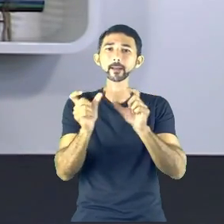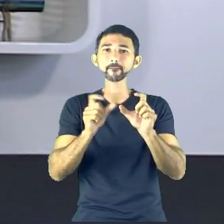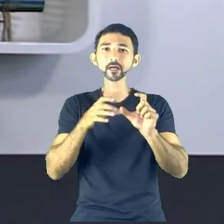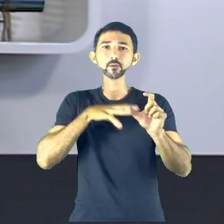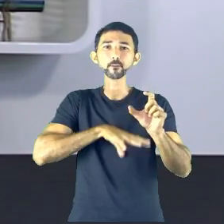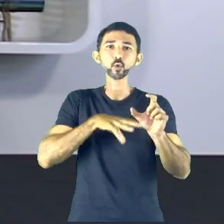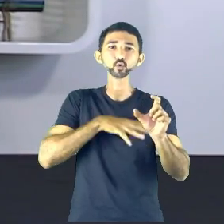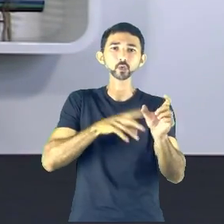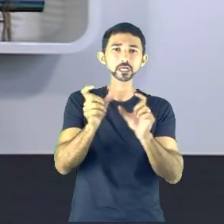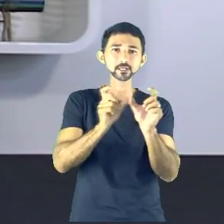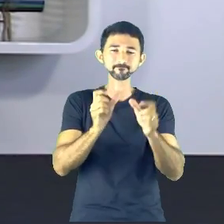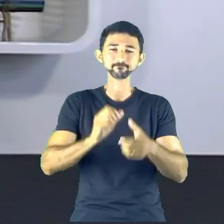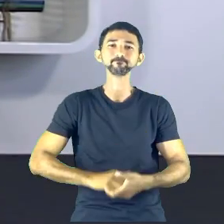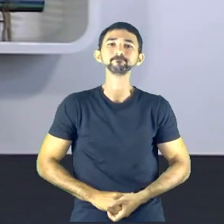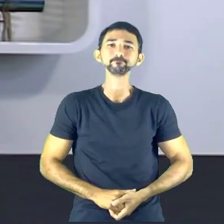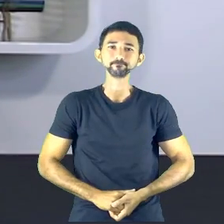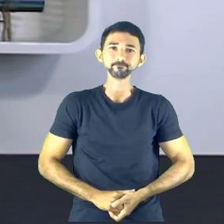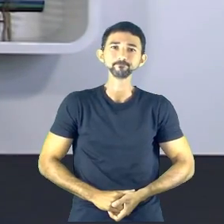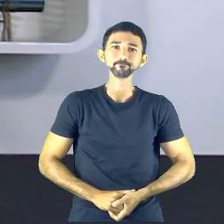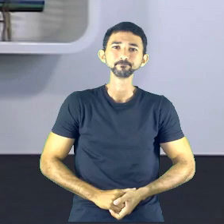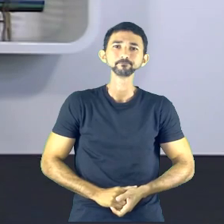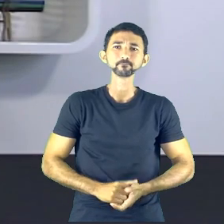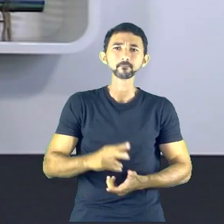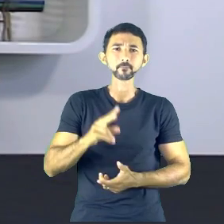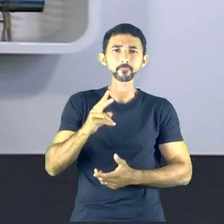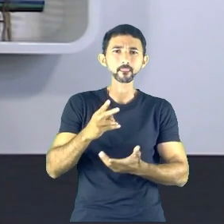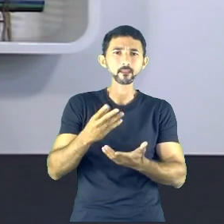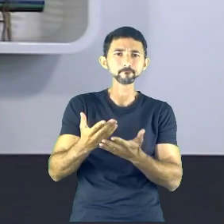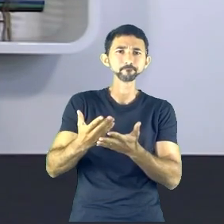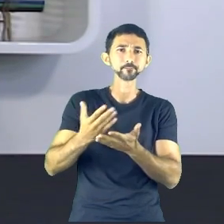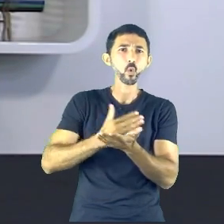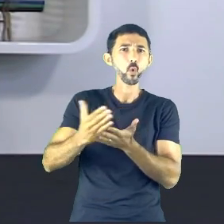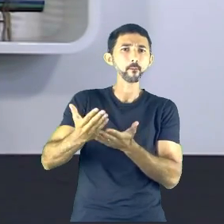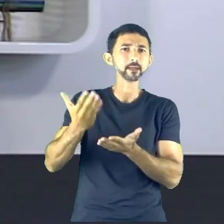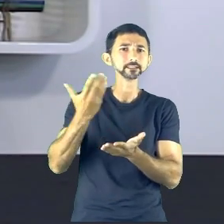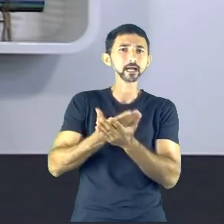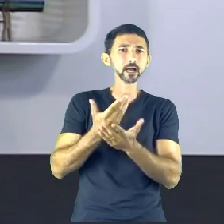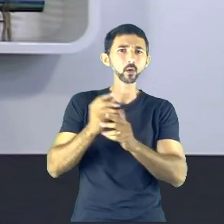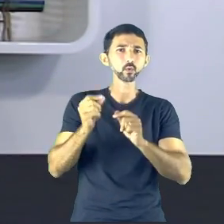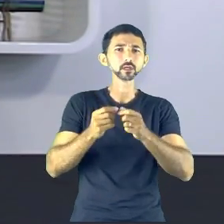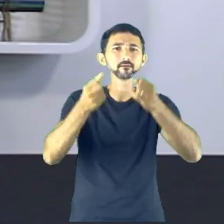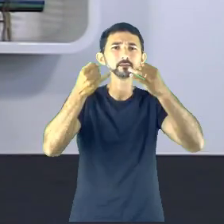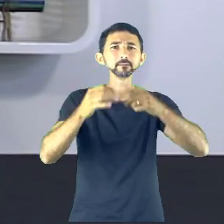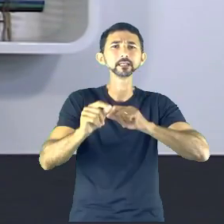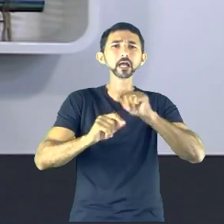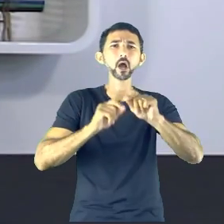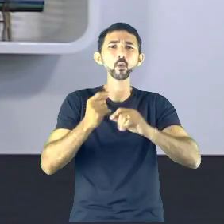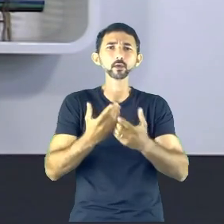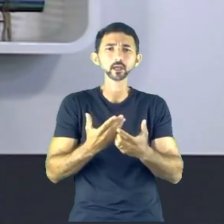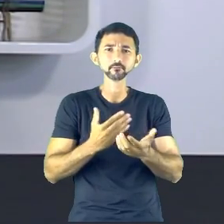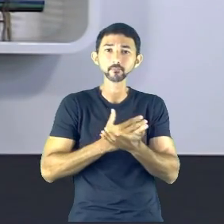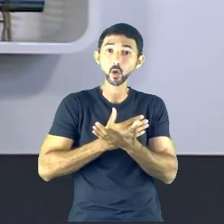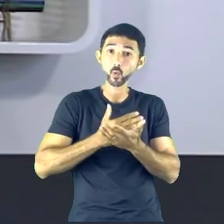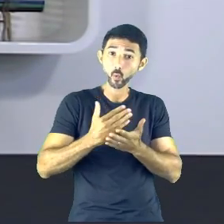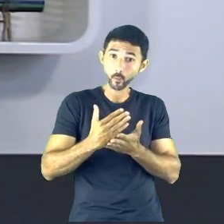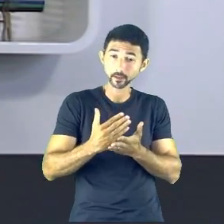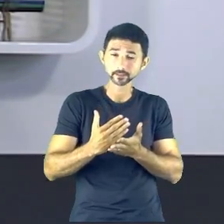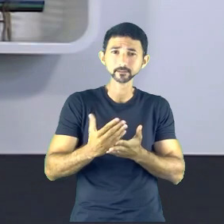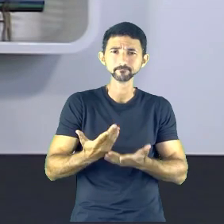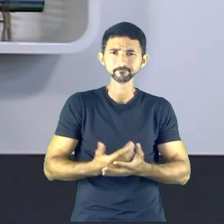nós falarmos sobre a gramática da língua portuguesa. E como a gente viu lá na apresentação da aula, hoje nós falaremos